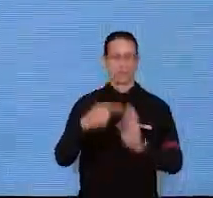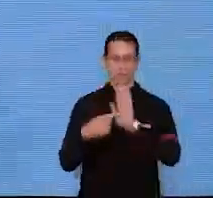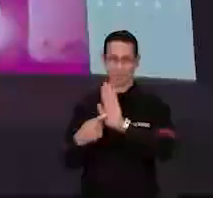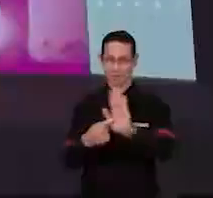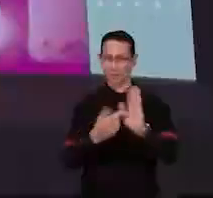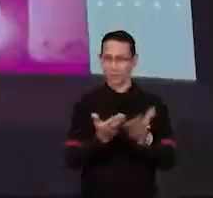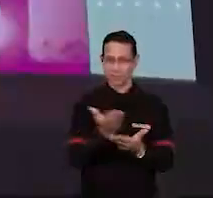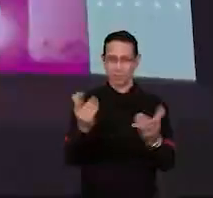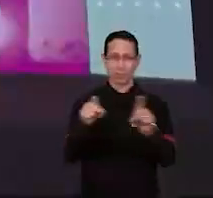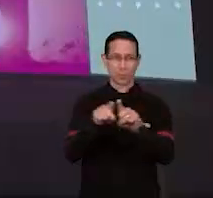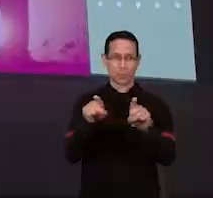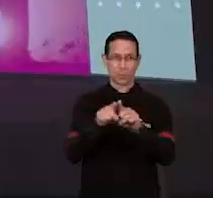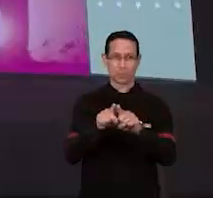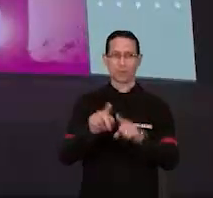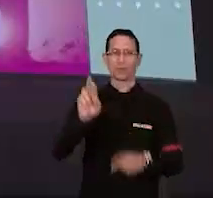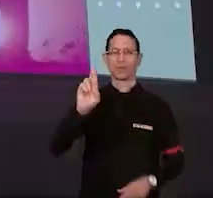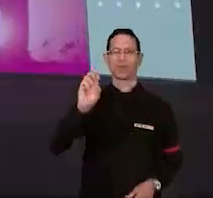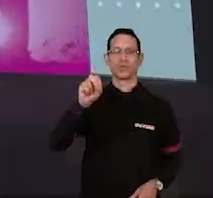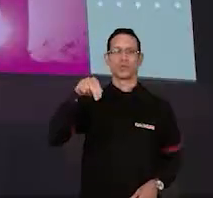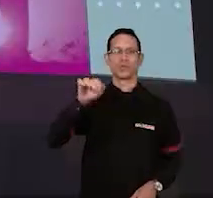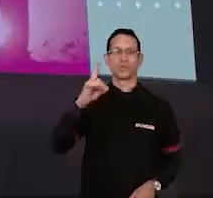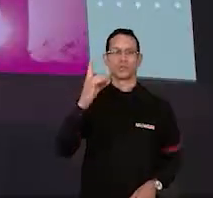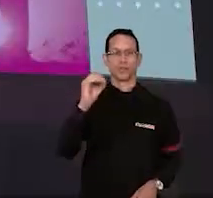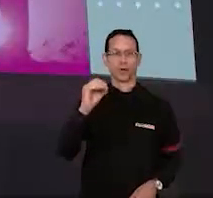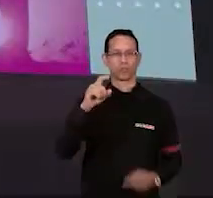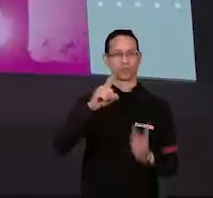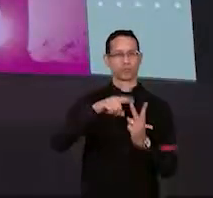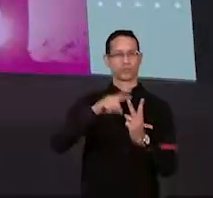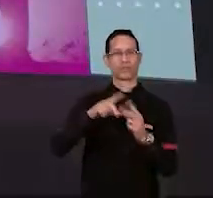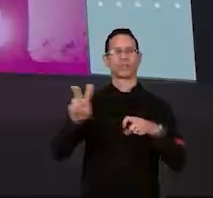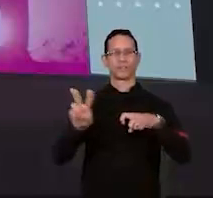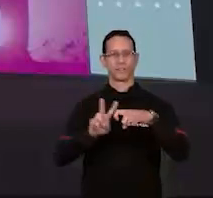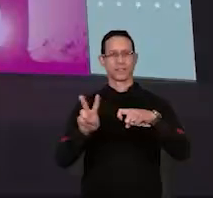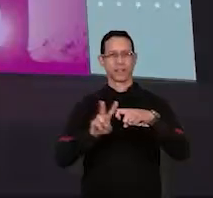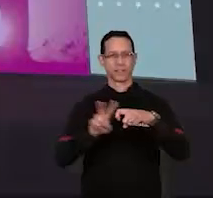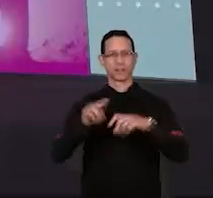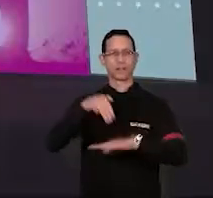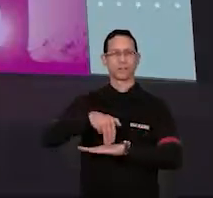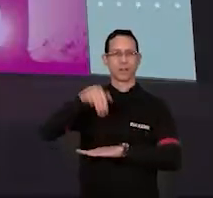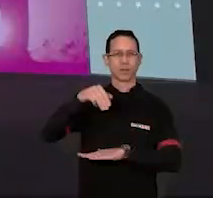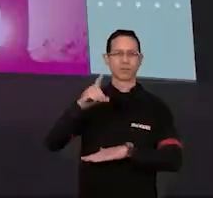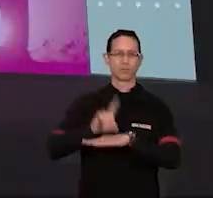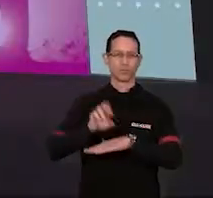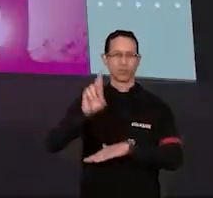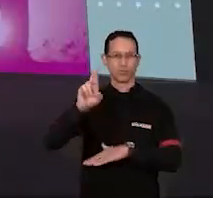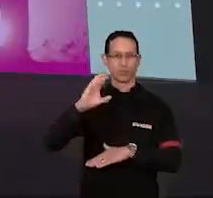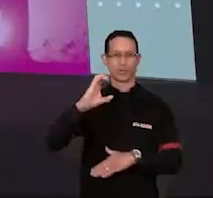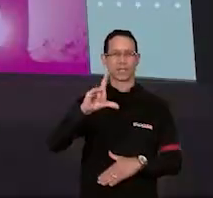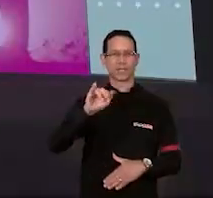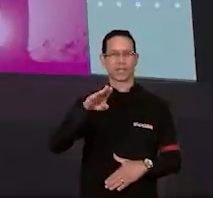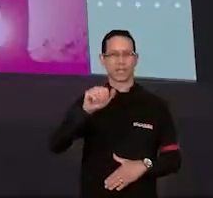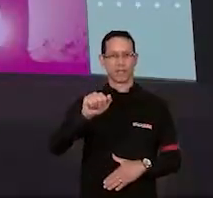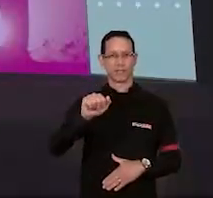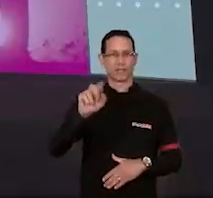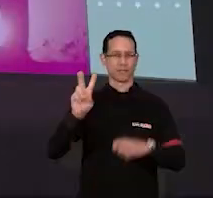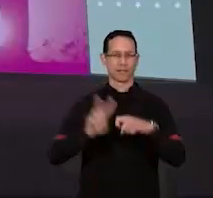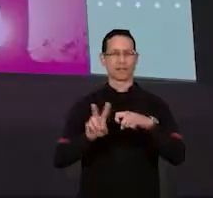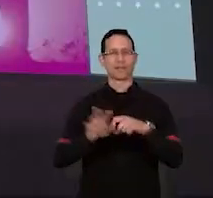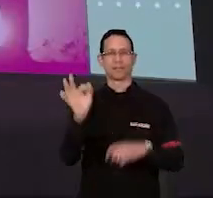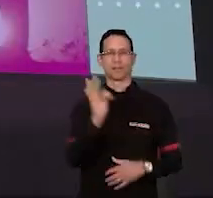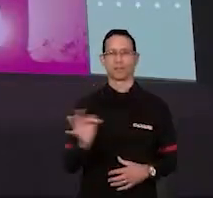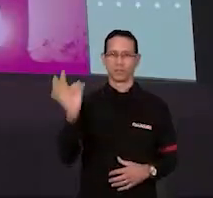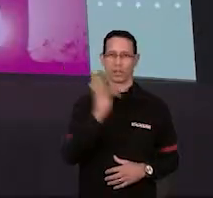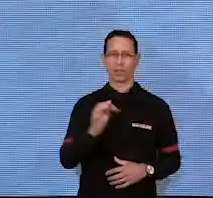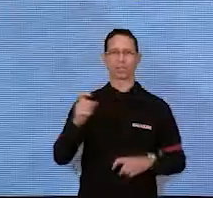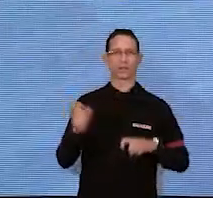para vocês também Ronaldo Lucas, médico veterinário, mestre e doutor em clínica veterinária pela